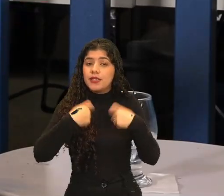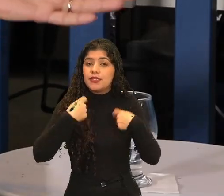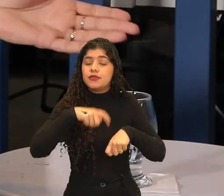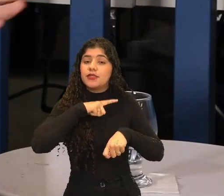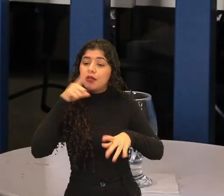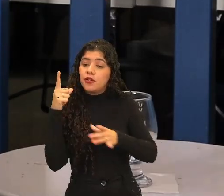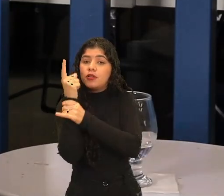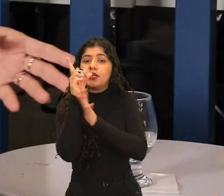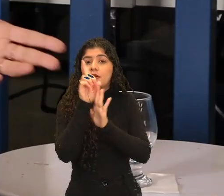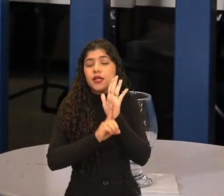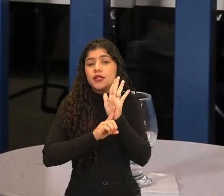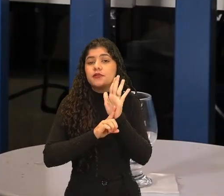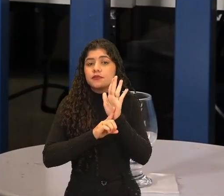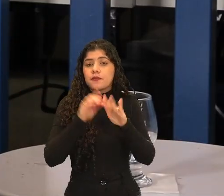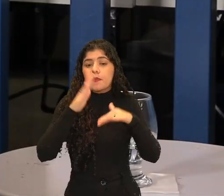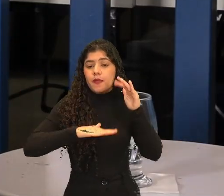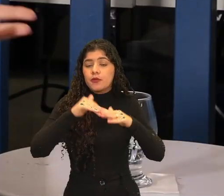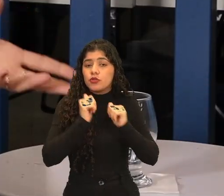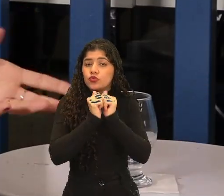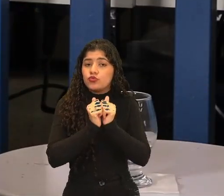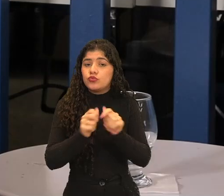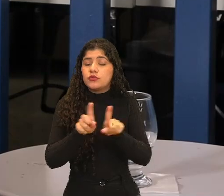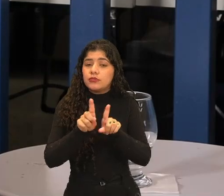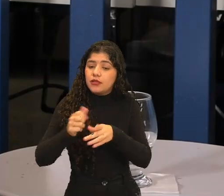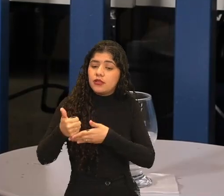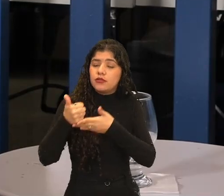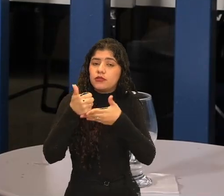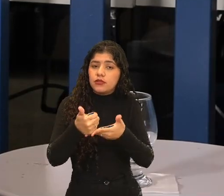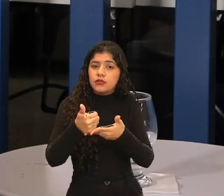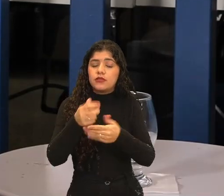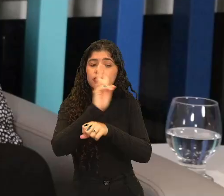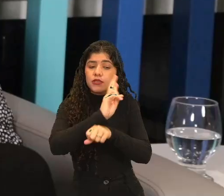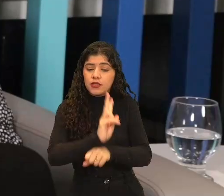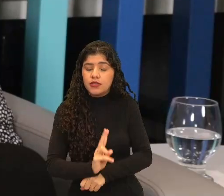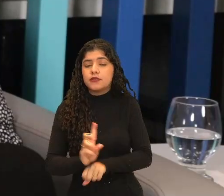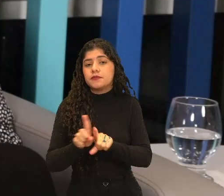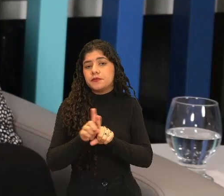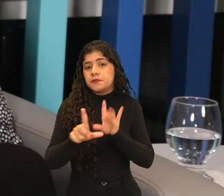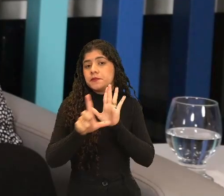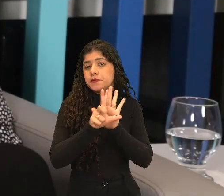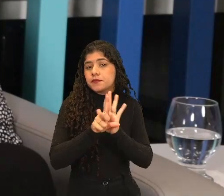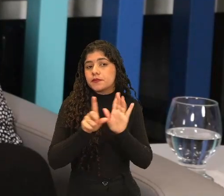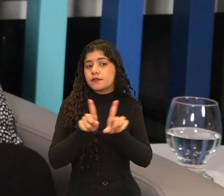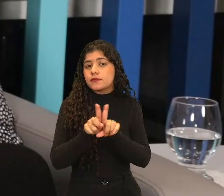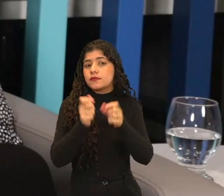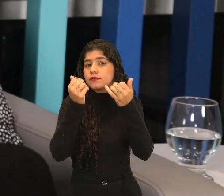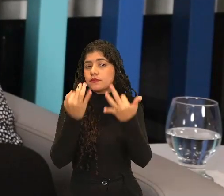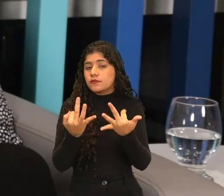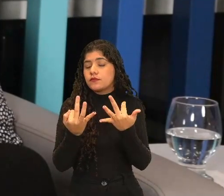a garantia do profissional para estar lá com ele, para acompanhar, né? Porque lá na lei Berenice-Piana também, né, que é a